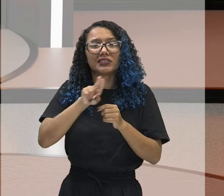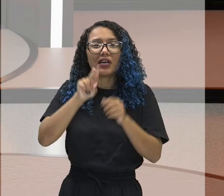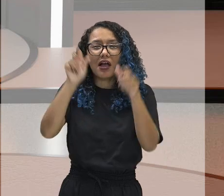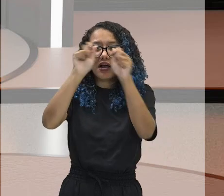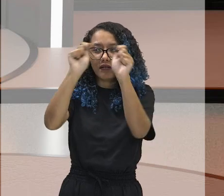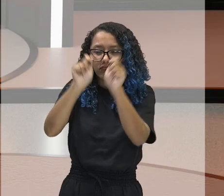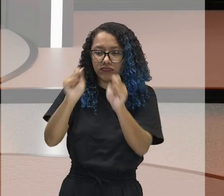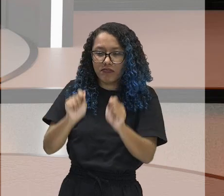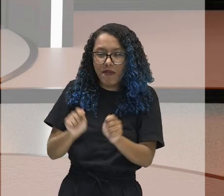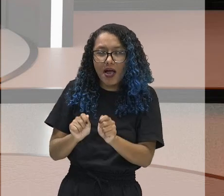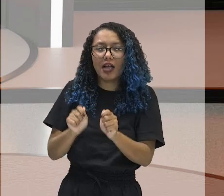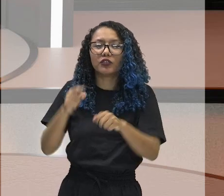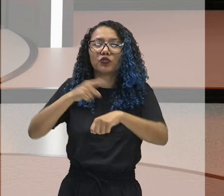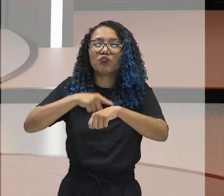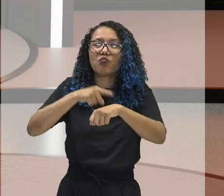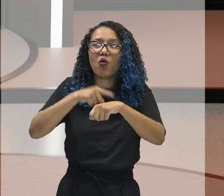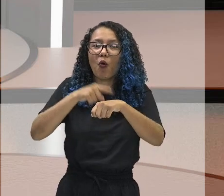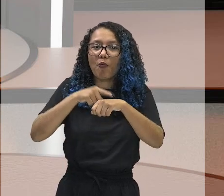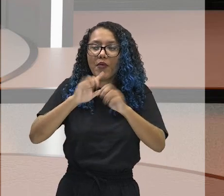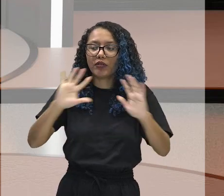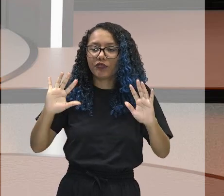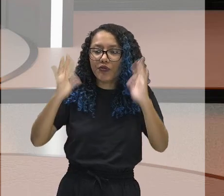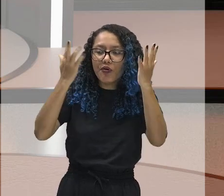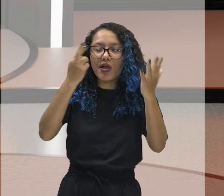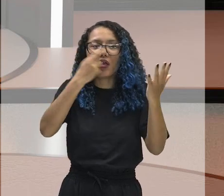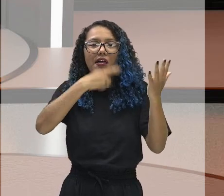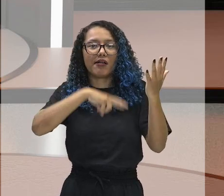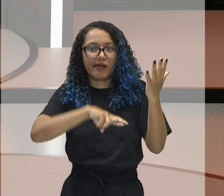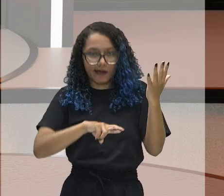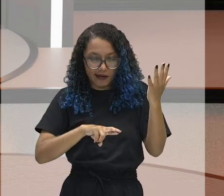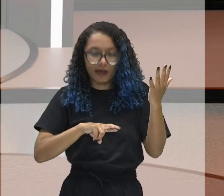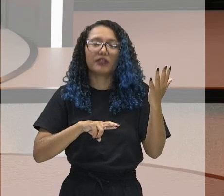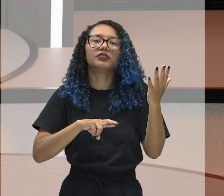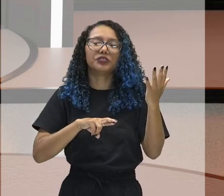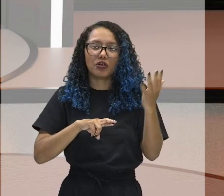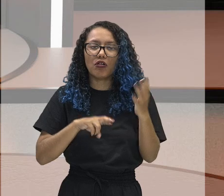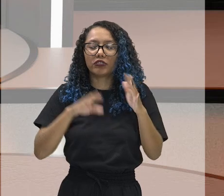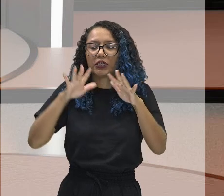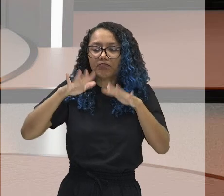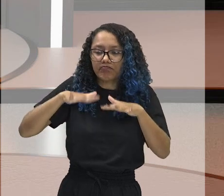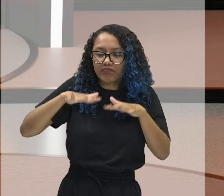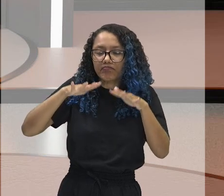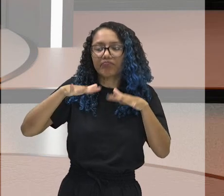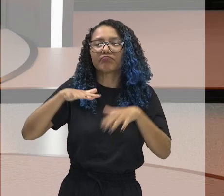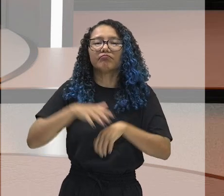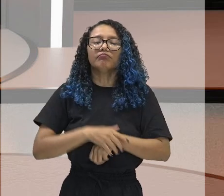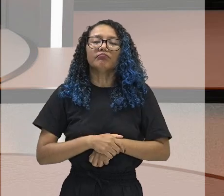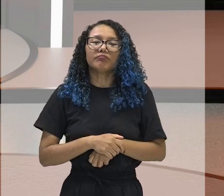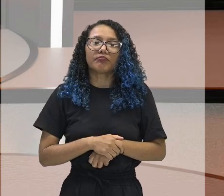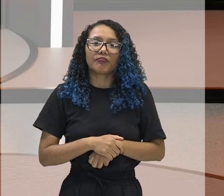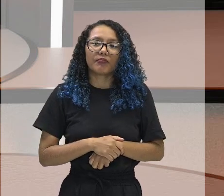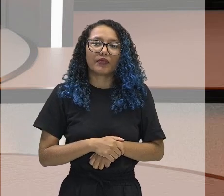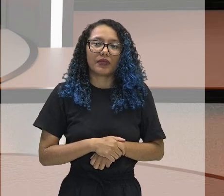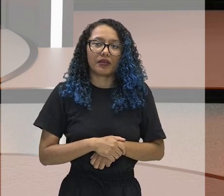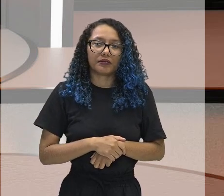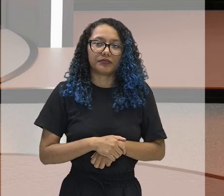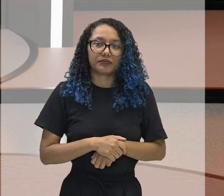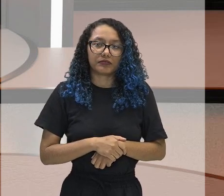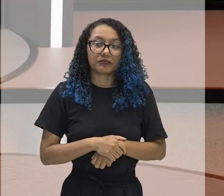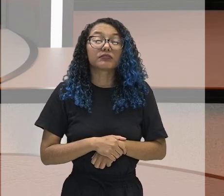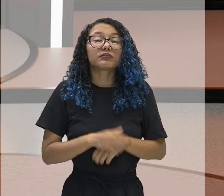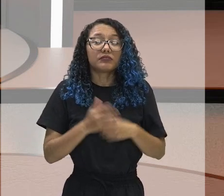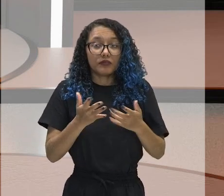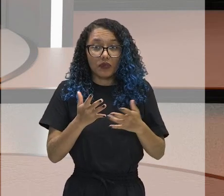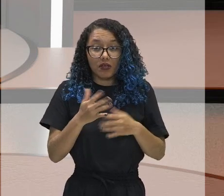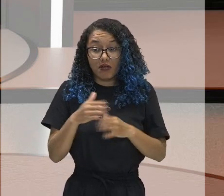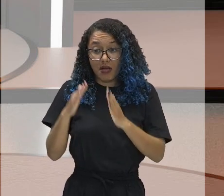nos cultos religiosos, na religiosidade. Se de um lado ali o Império Romano, a Igreja Católica do